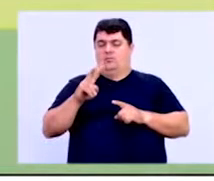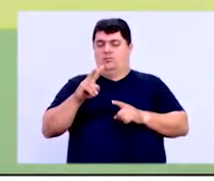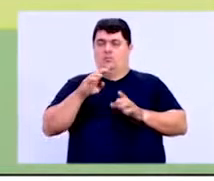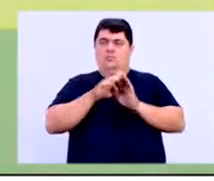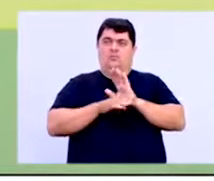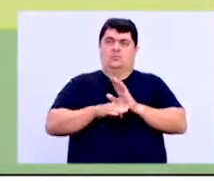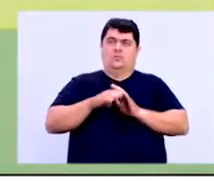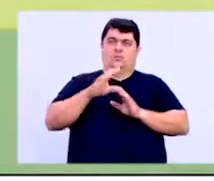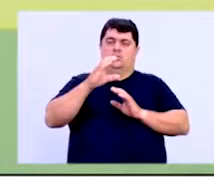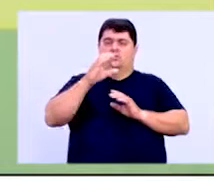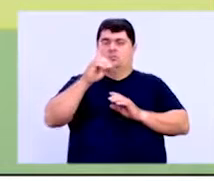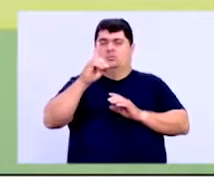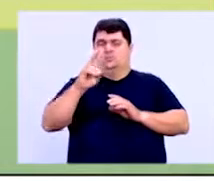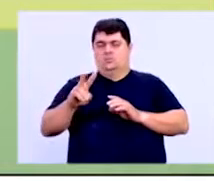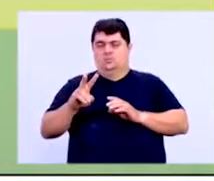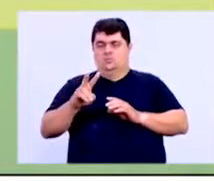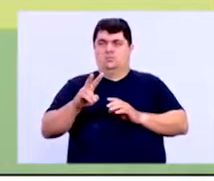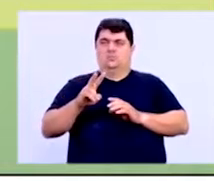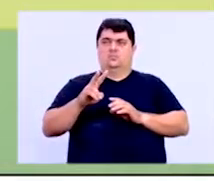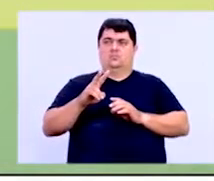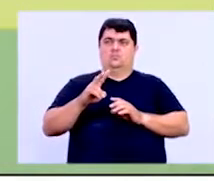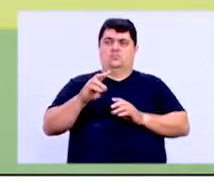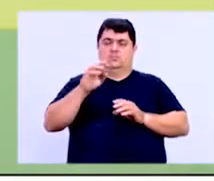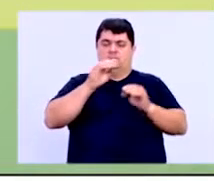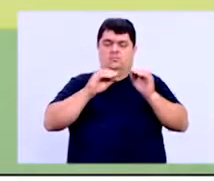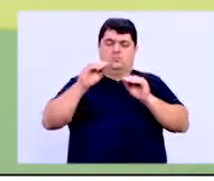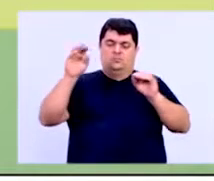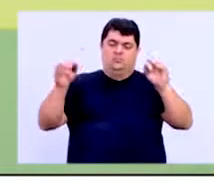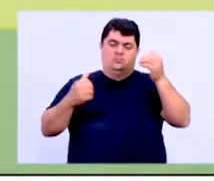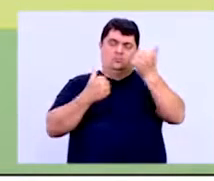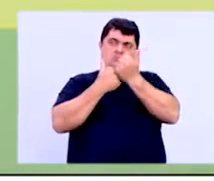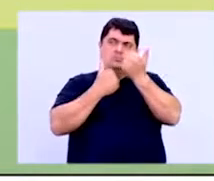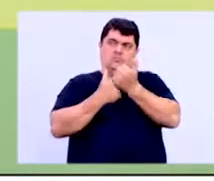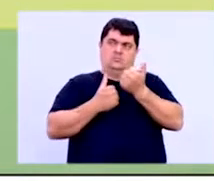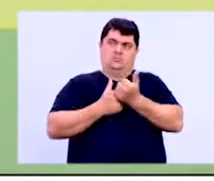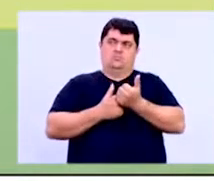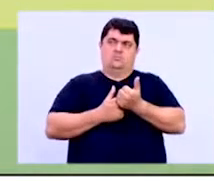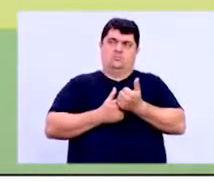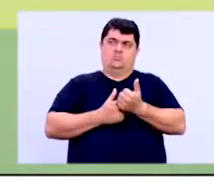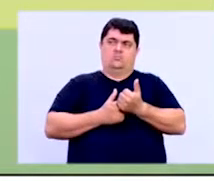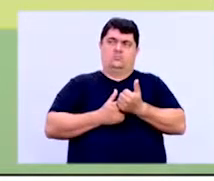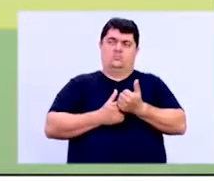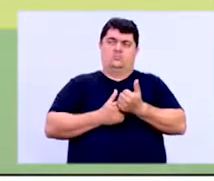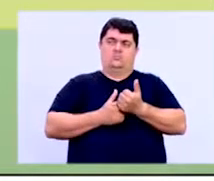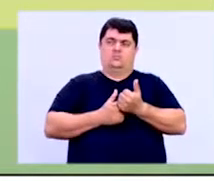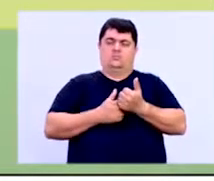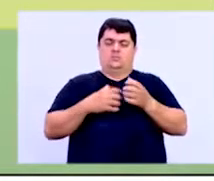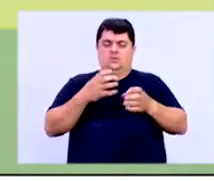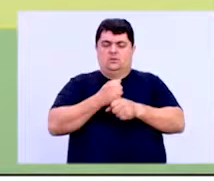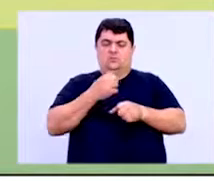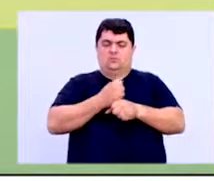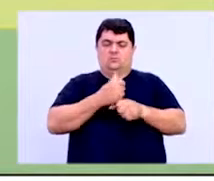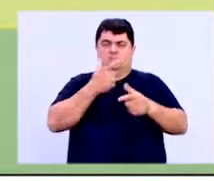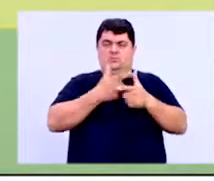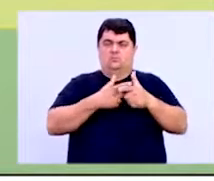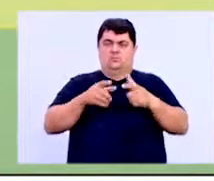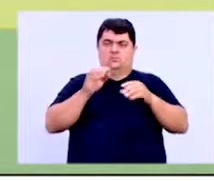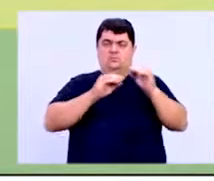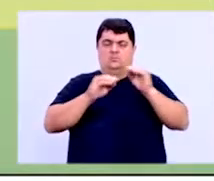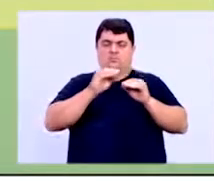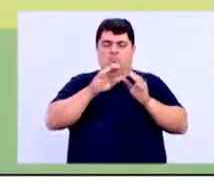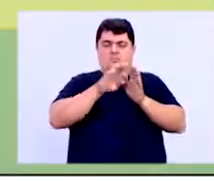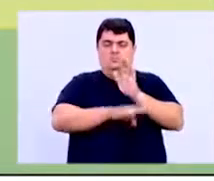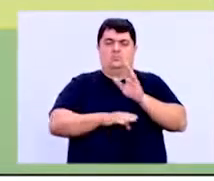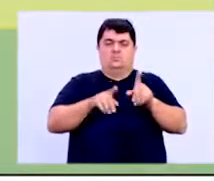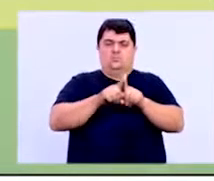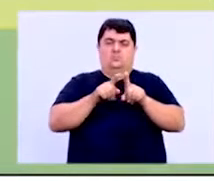menos custos e despesas variáveis. Vocês vão pegar os custos e despesas variáveis, custos e despesas variáveis, somar e subtrair do